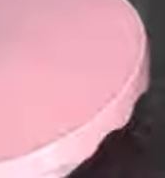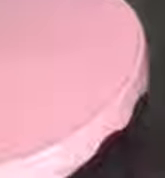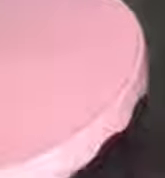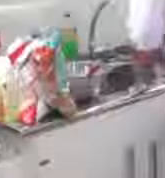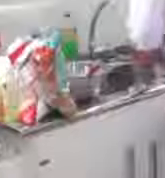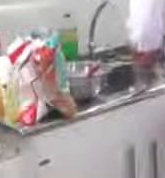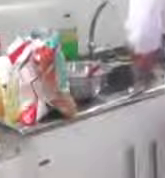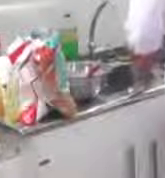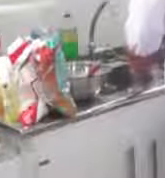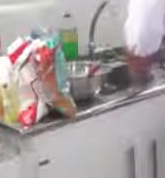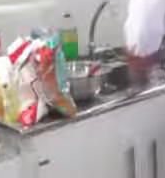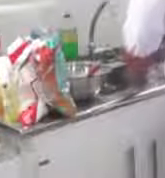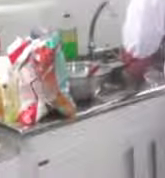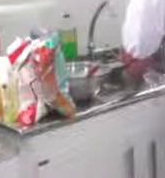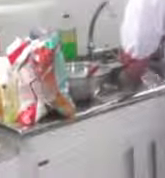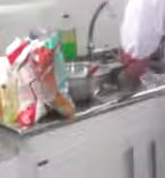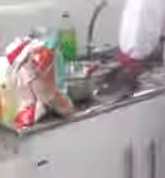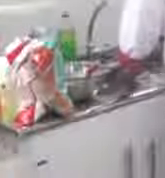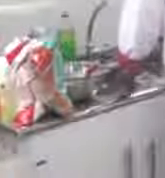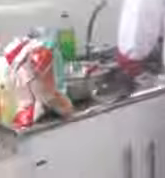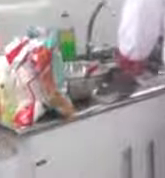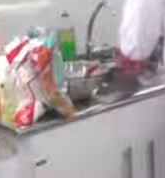Bomboniere Doce Sonho. Telefone